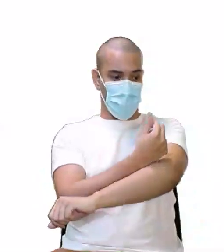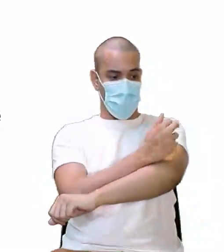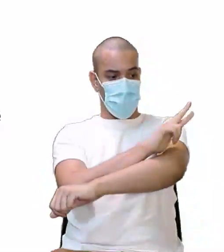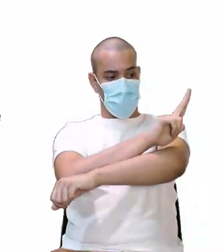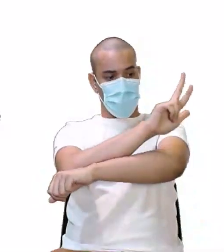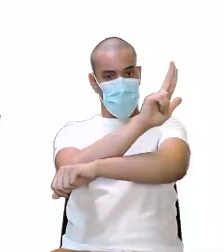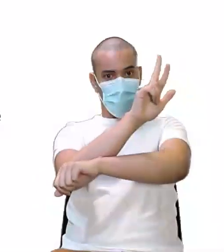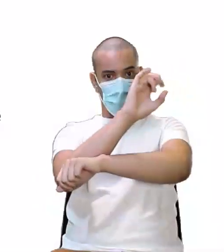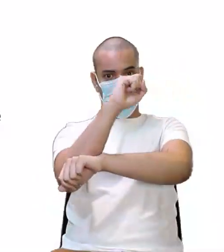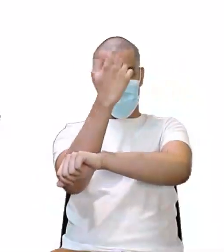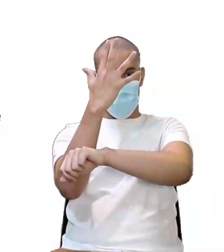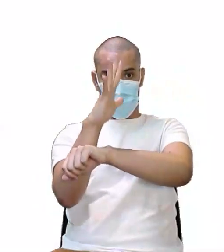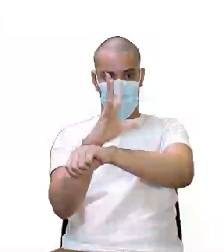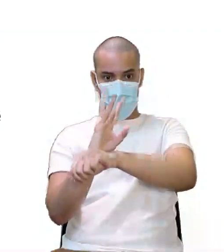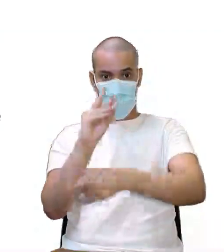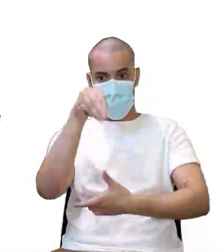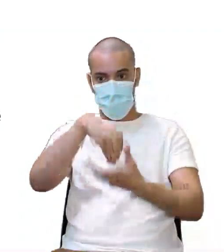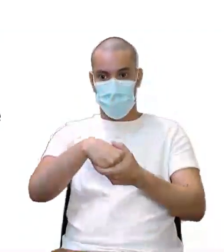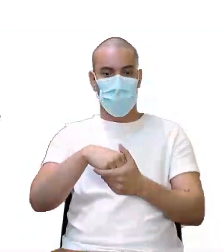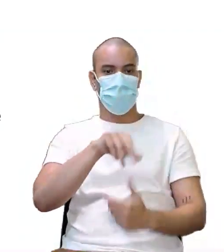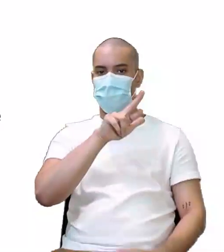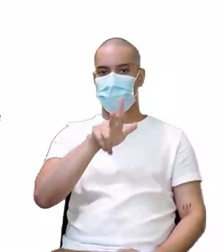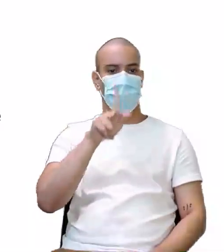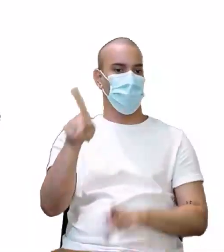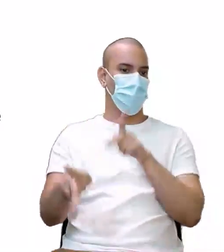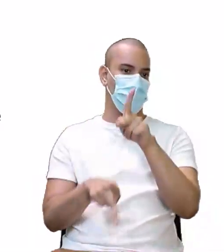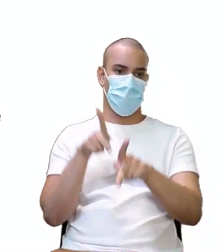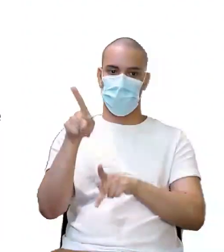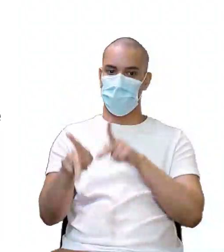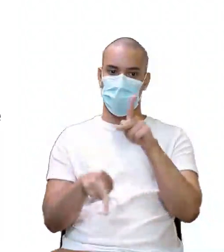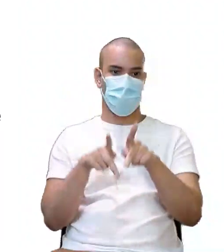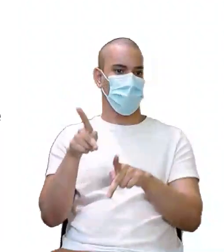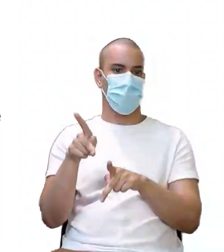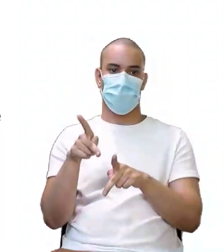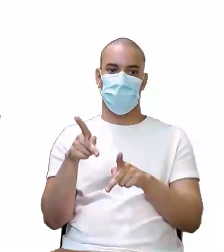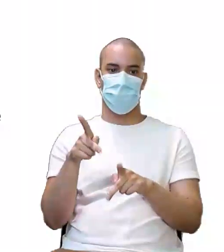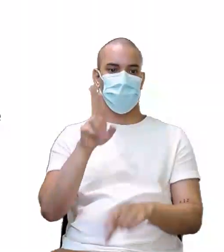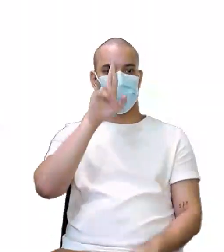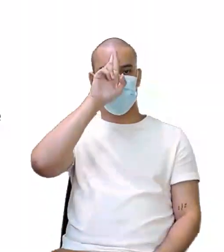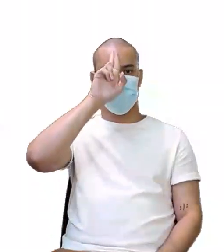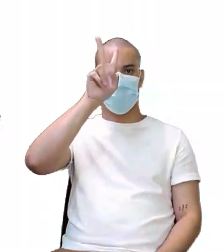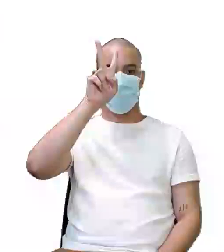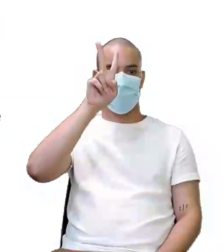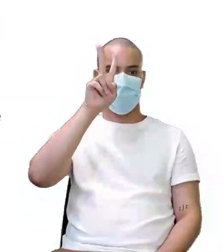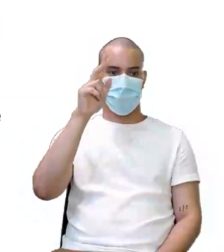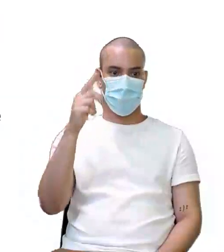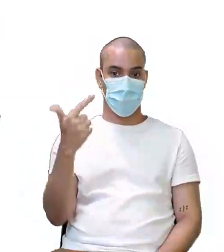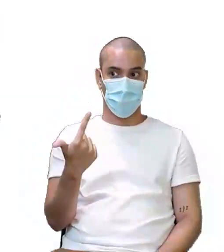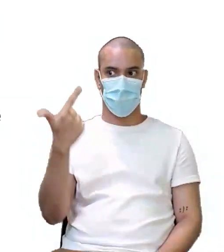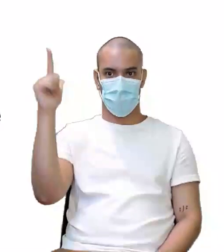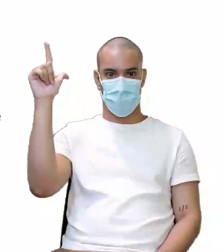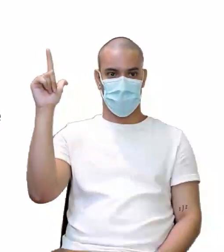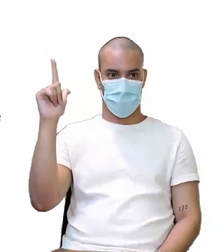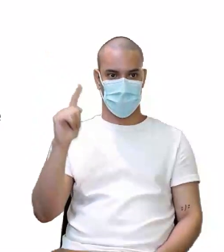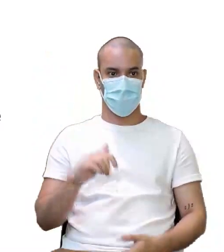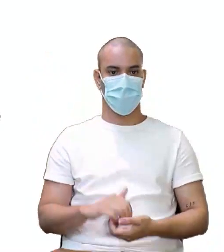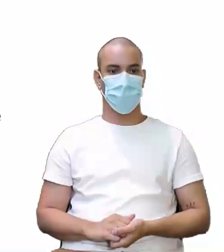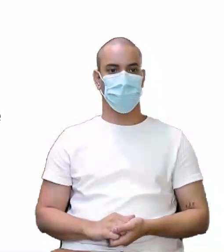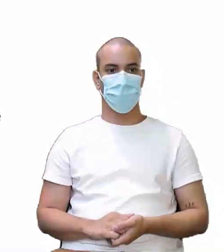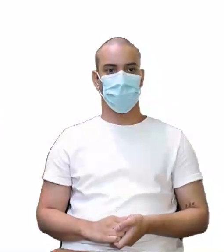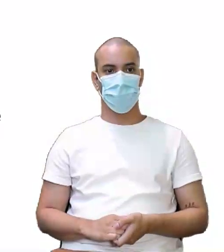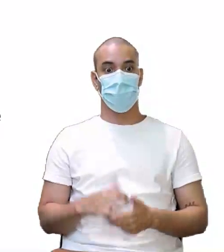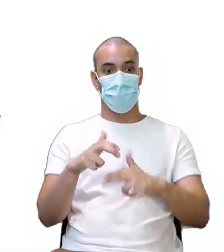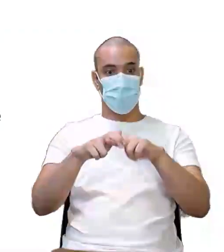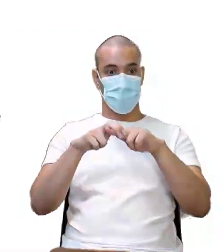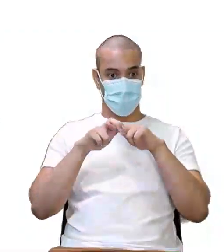abiótico é ecossistema e não população. Isso é a definição de ecossistema, tá? Então, por